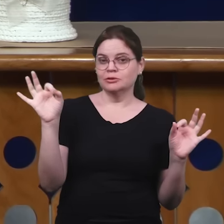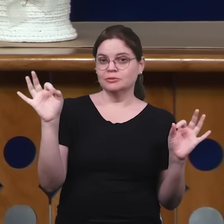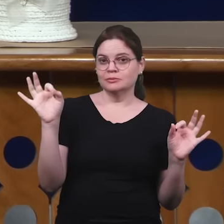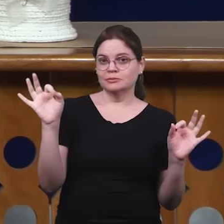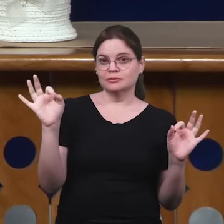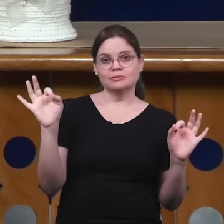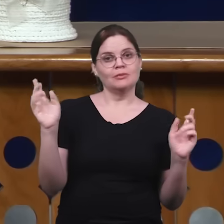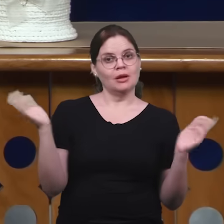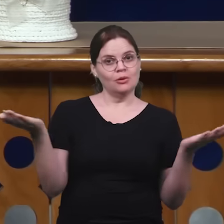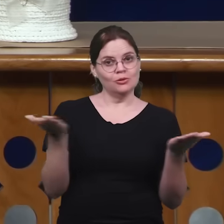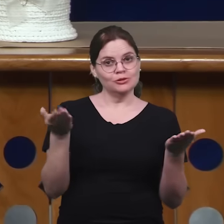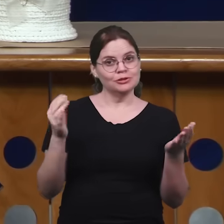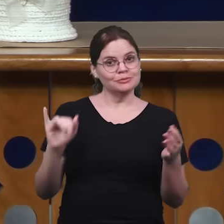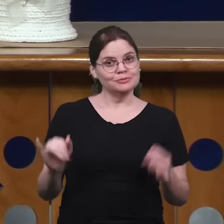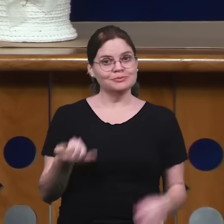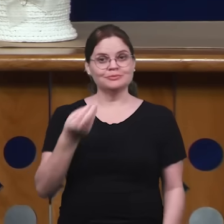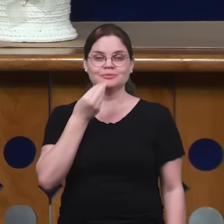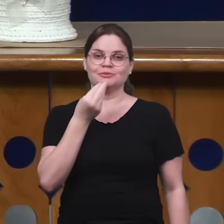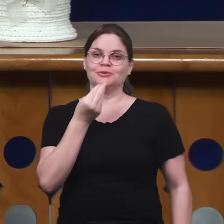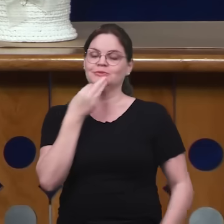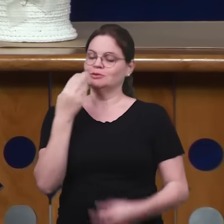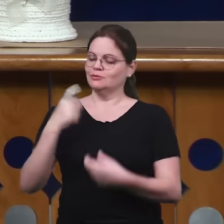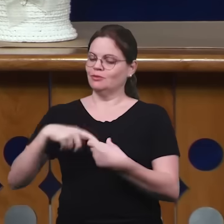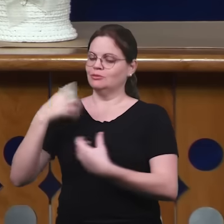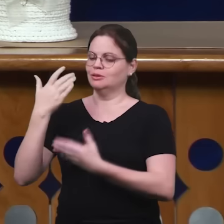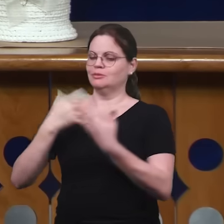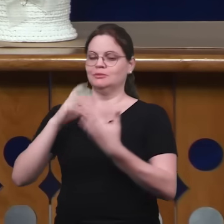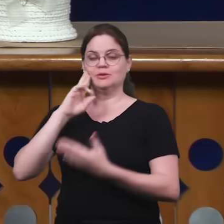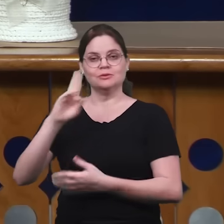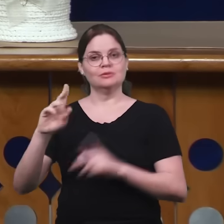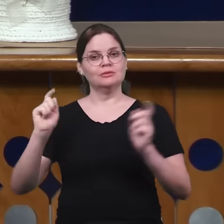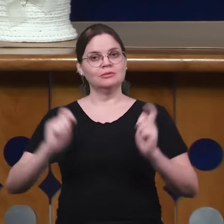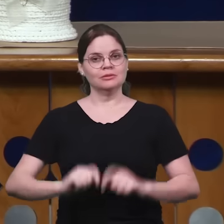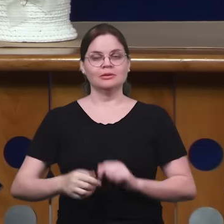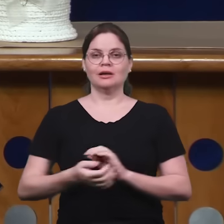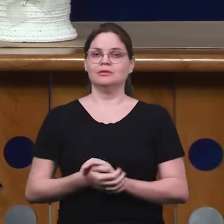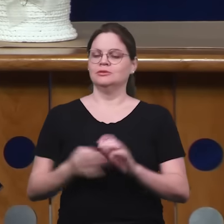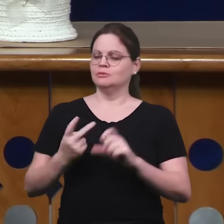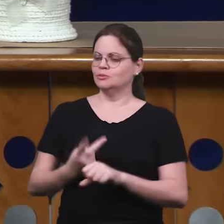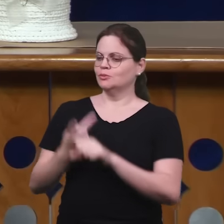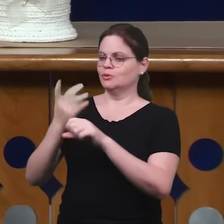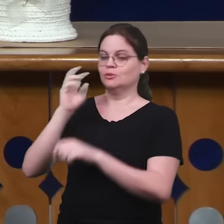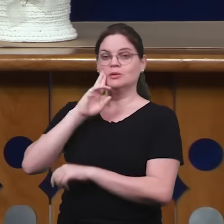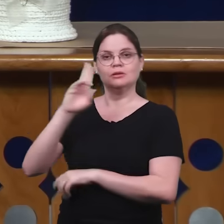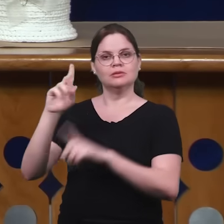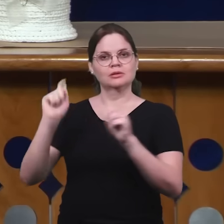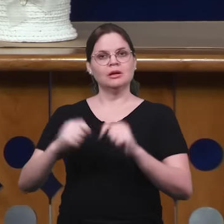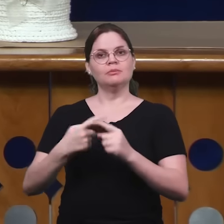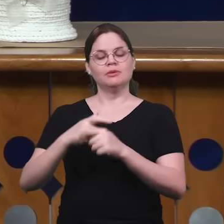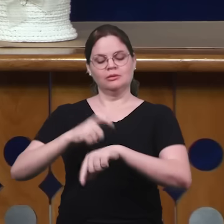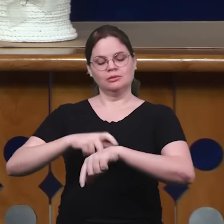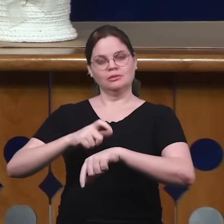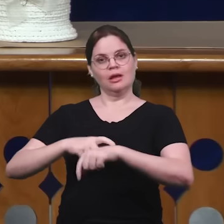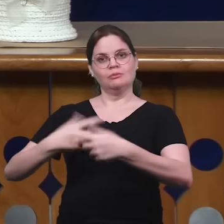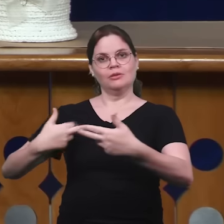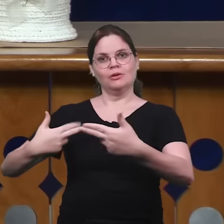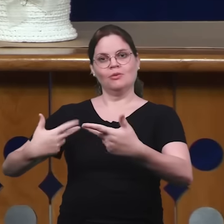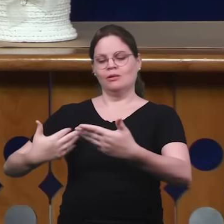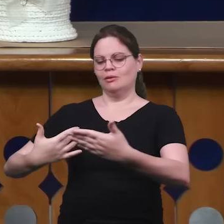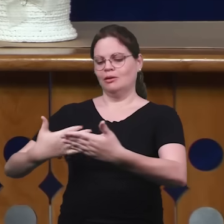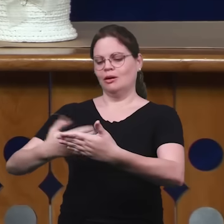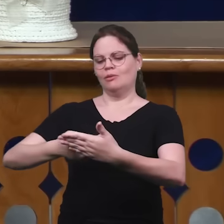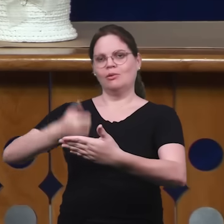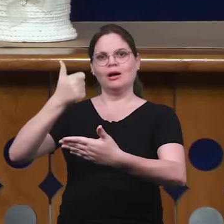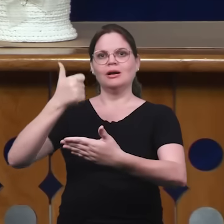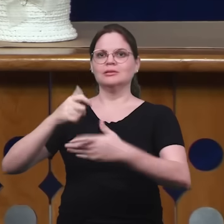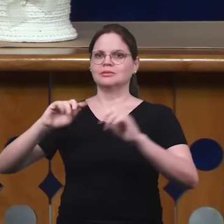Senhor. Hoje é dia de você se voltar para o Senhor. Hoje é dia de buscar o Senhor, porque o tempo está aí, enquanto se